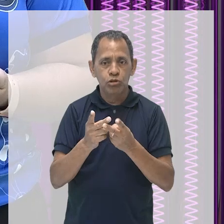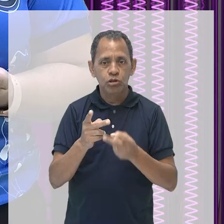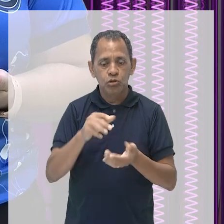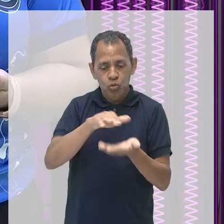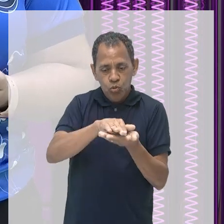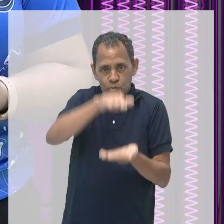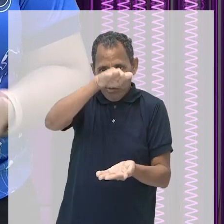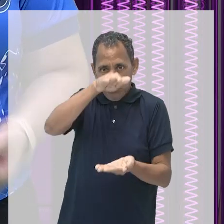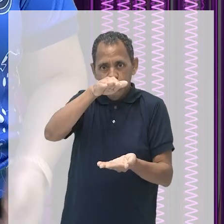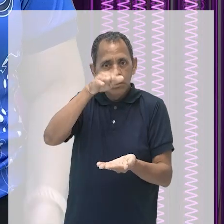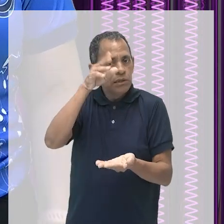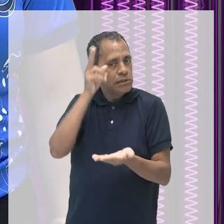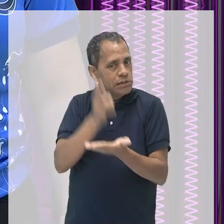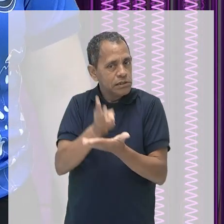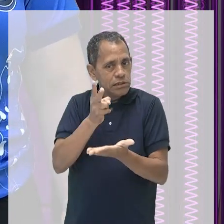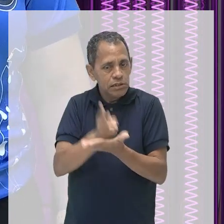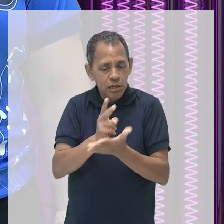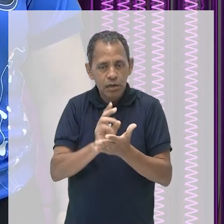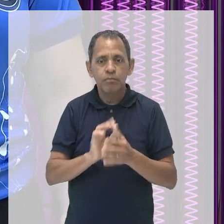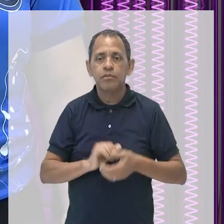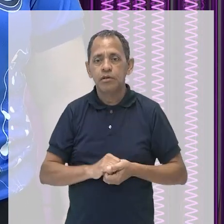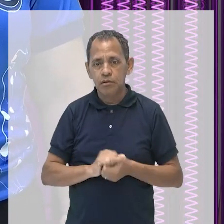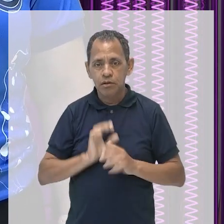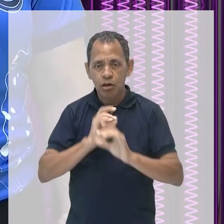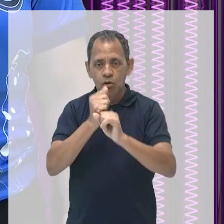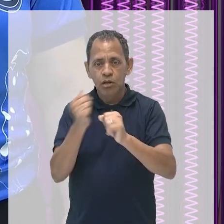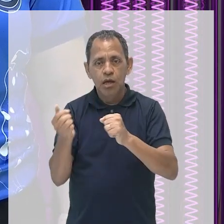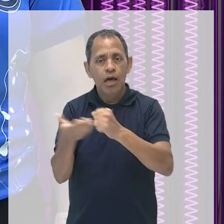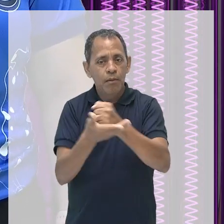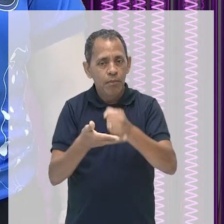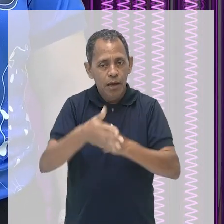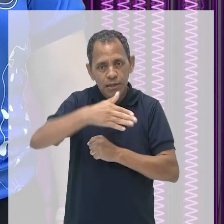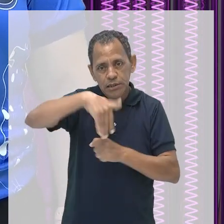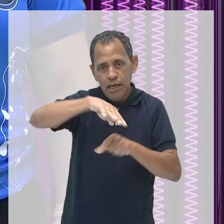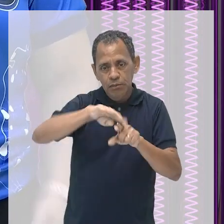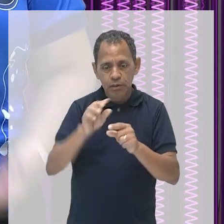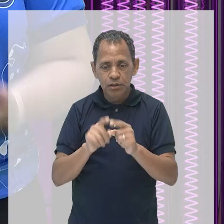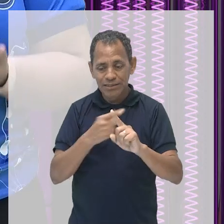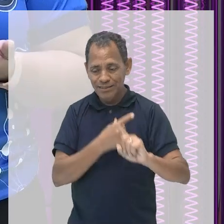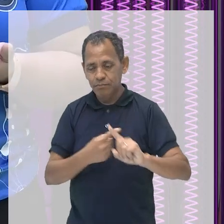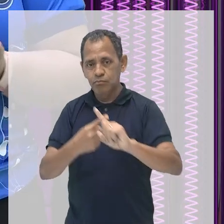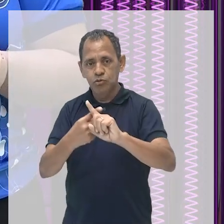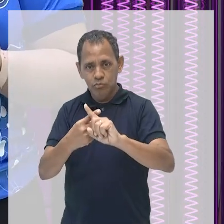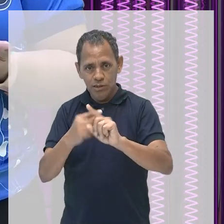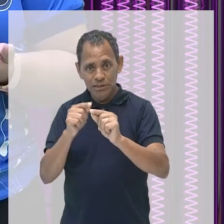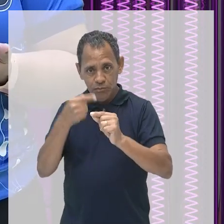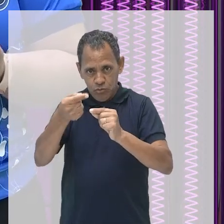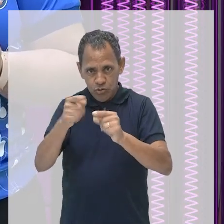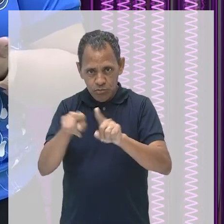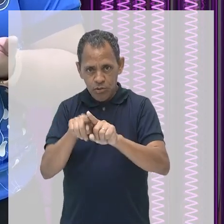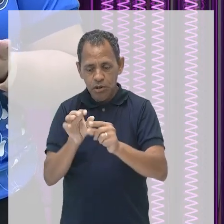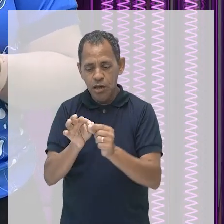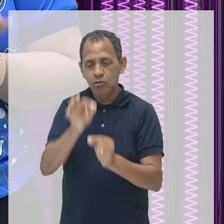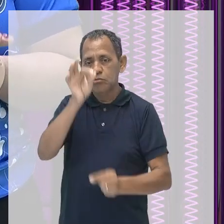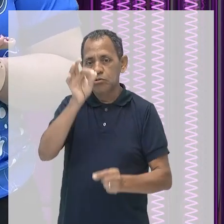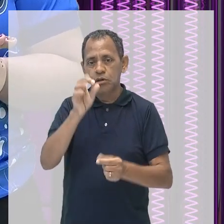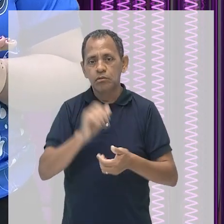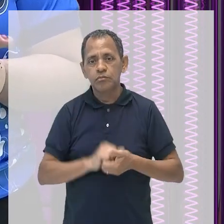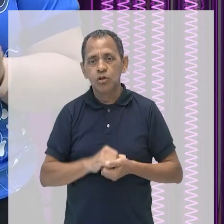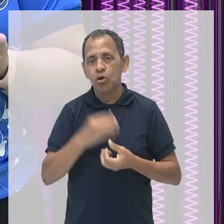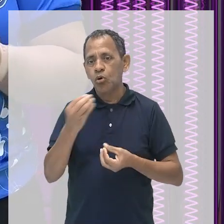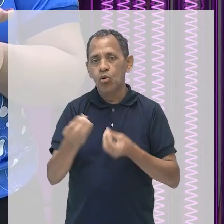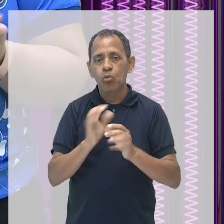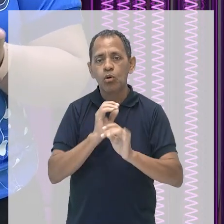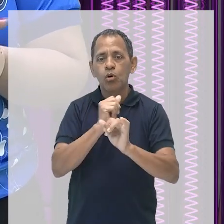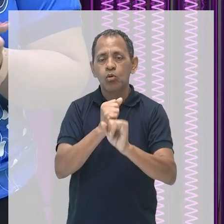a área da base e depois multiplicar pela altura. Né? Sempre pensar qual é a base, como é que calcula essa